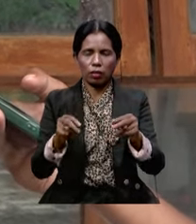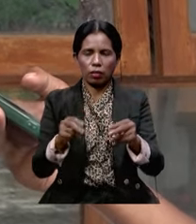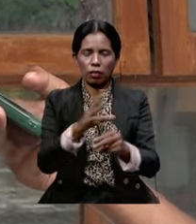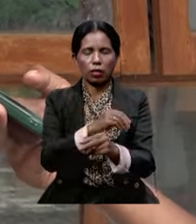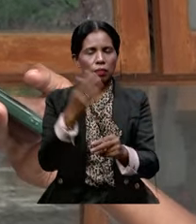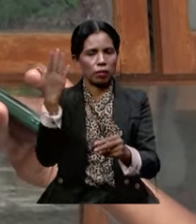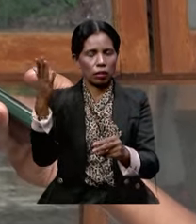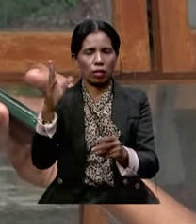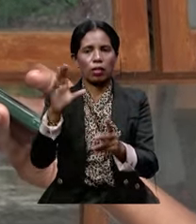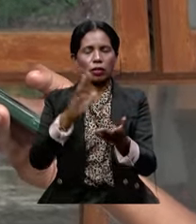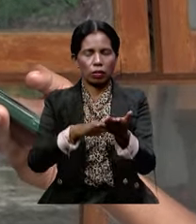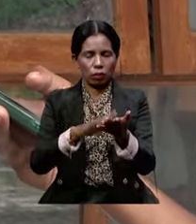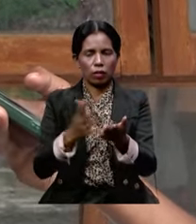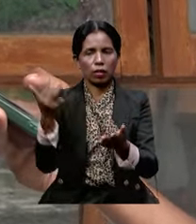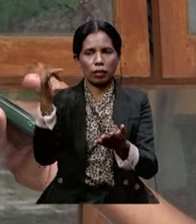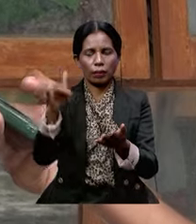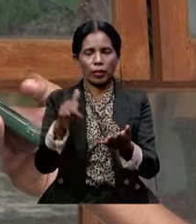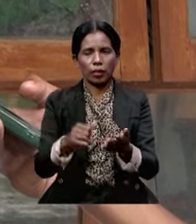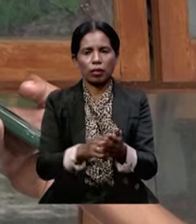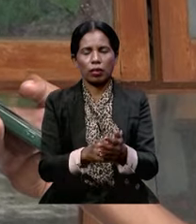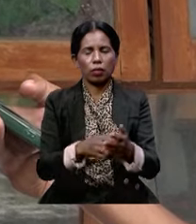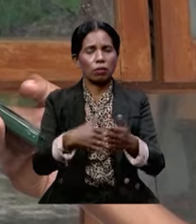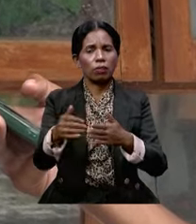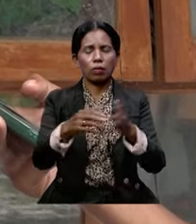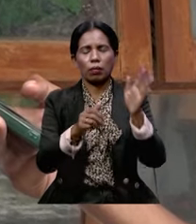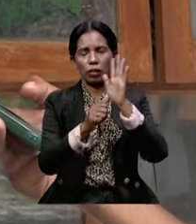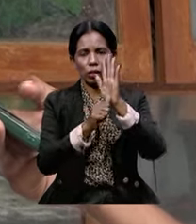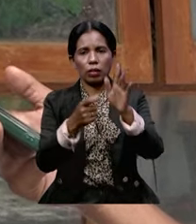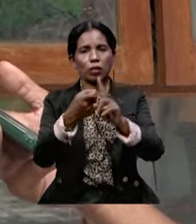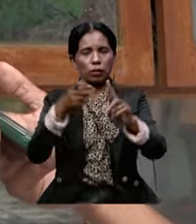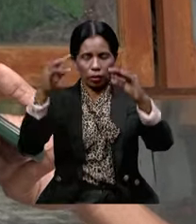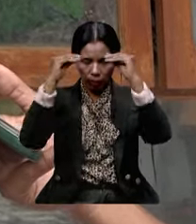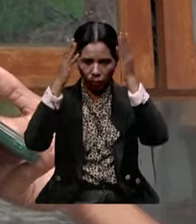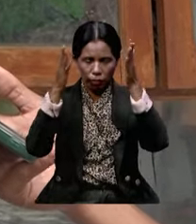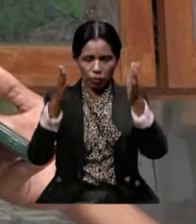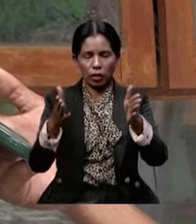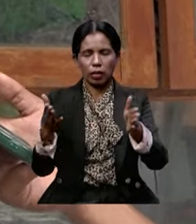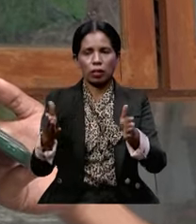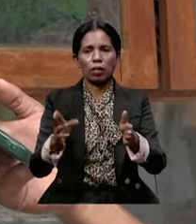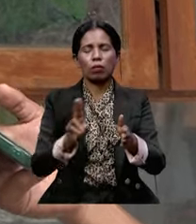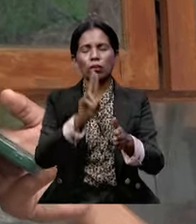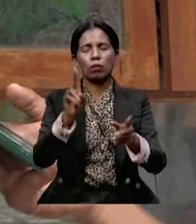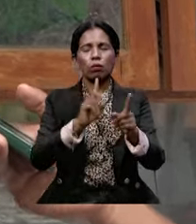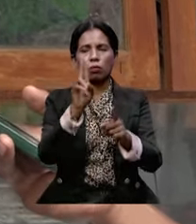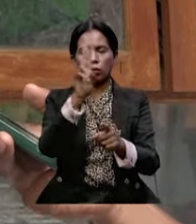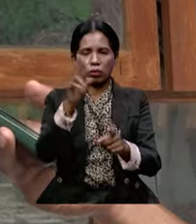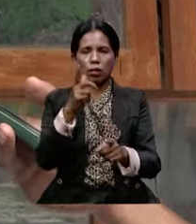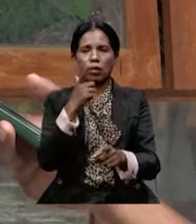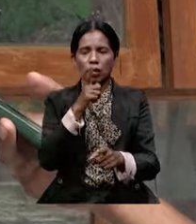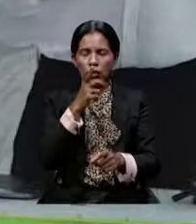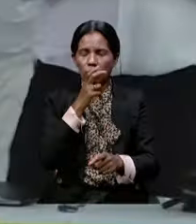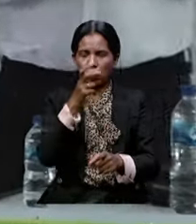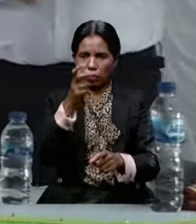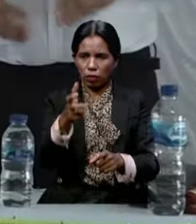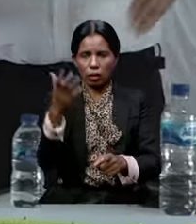aula. E depende da apresentação, método dos professores para aplicar no seu na sala